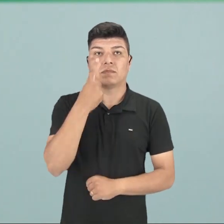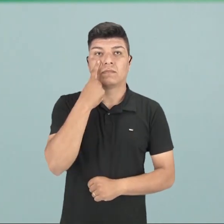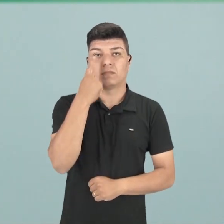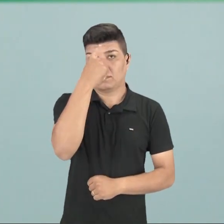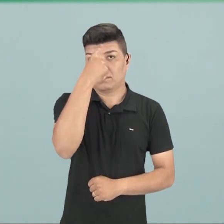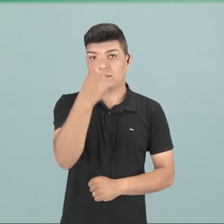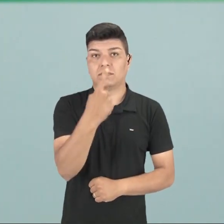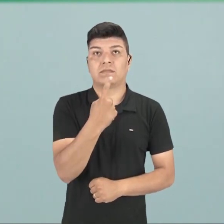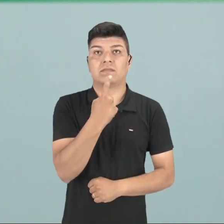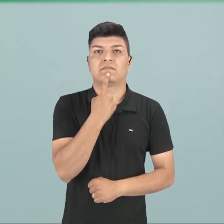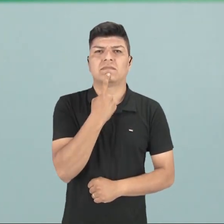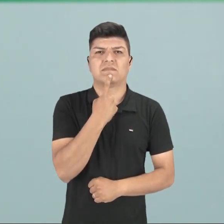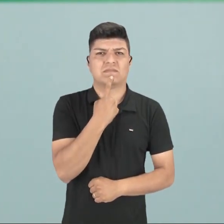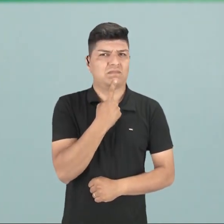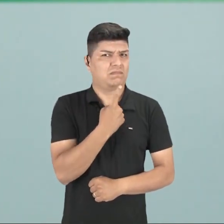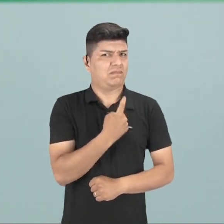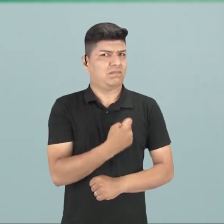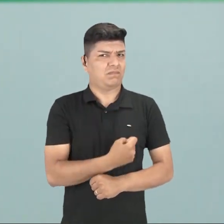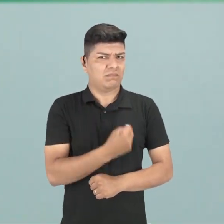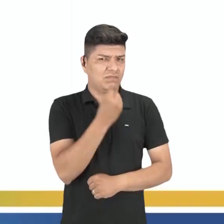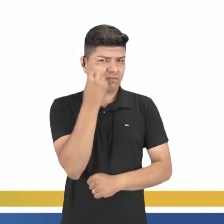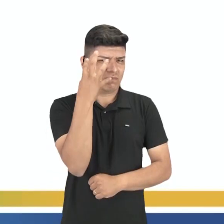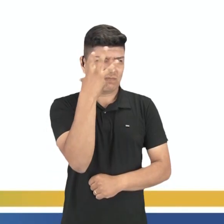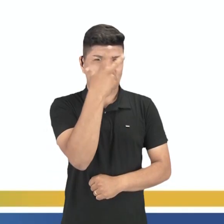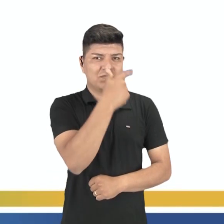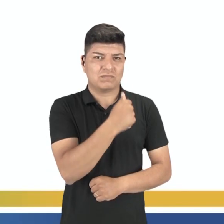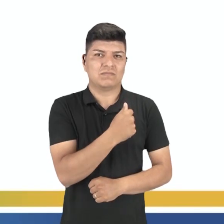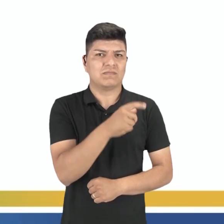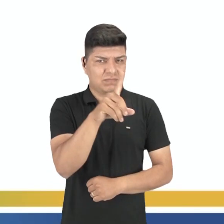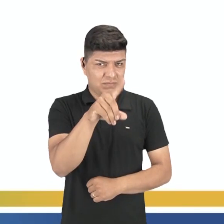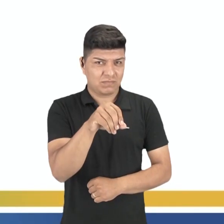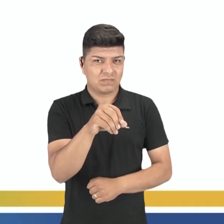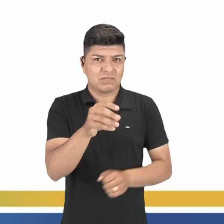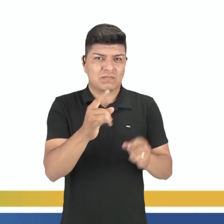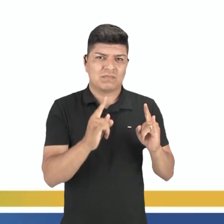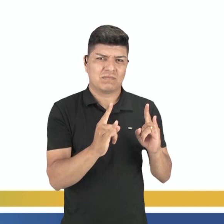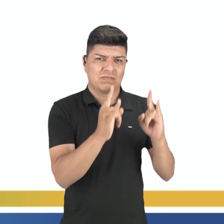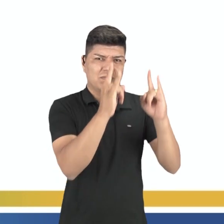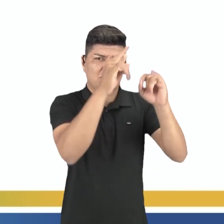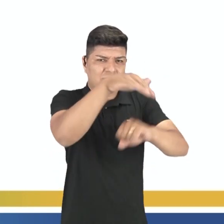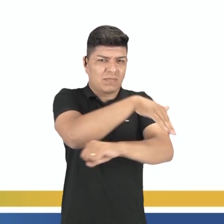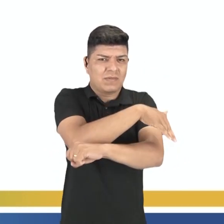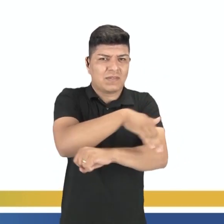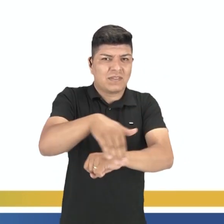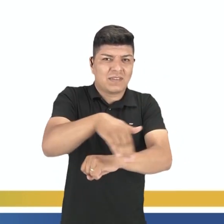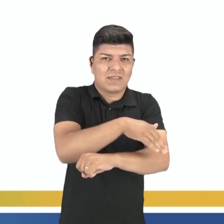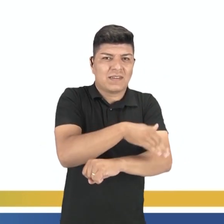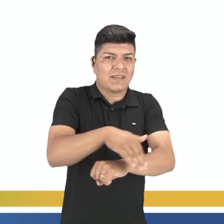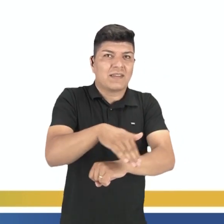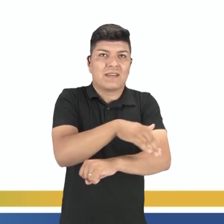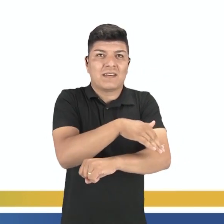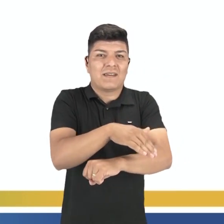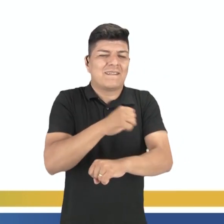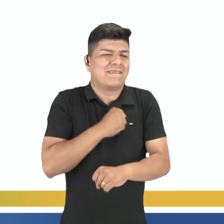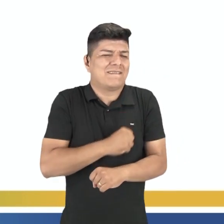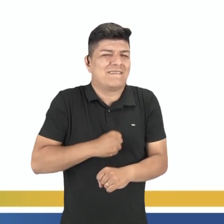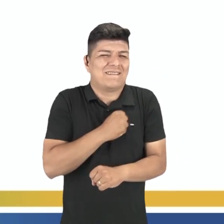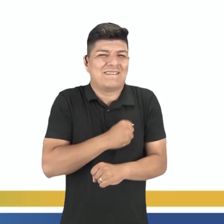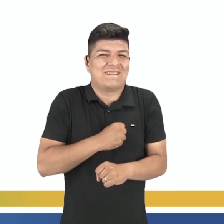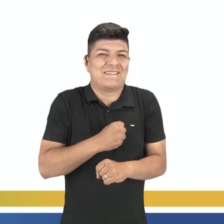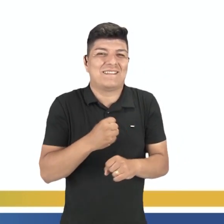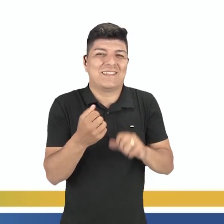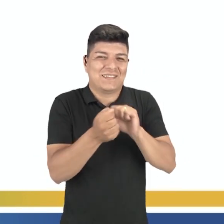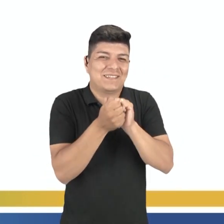essa imagem. Que imagem interessante, bonita, né? Prédios, ruas. Saudade de fazer uma aglomeração,